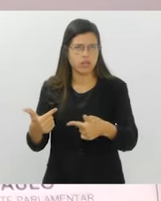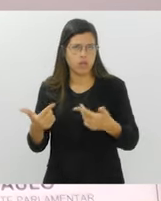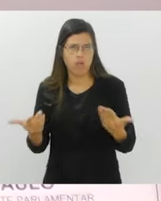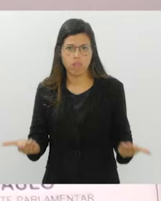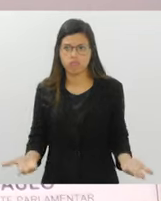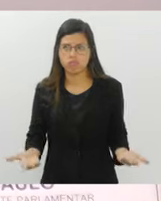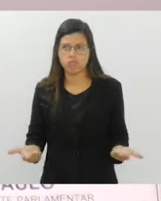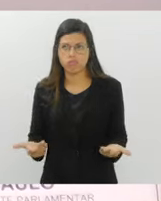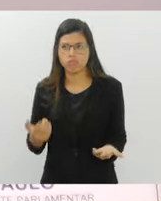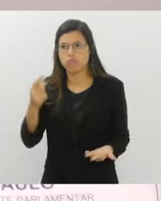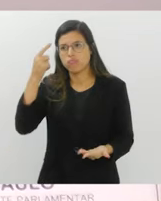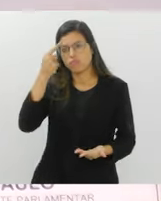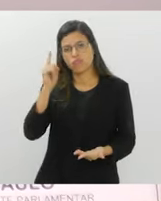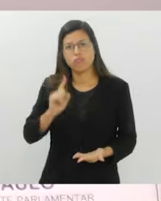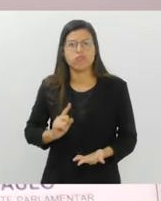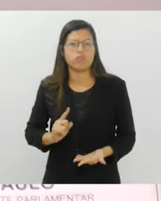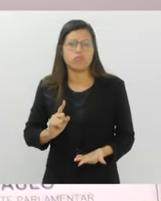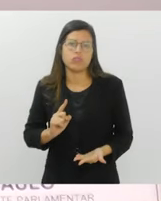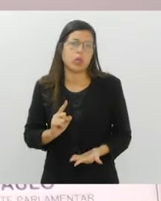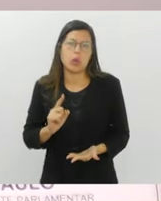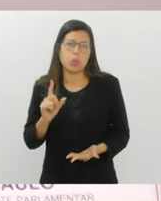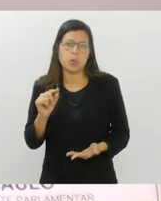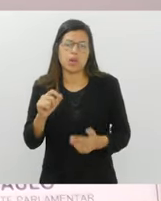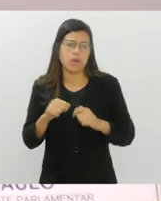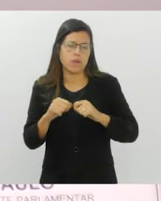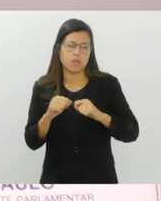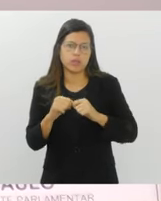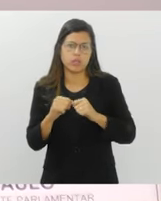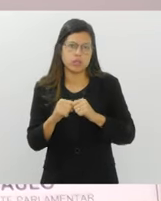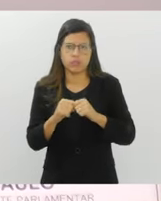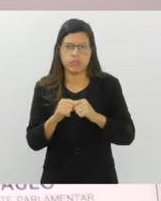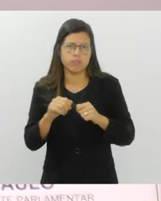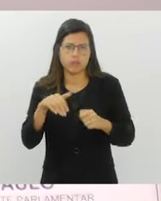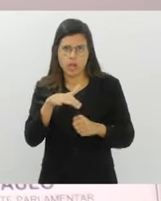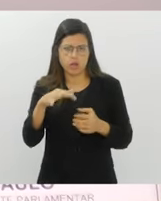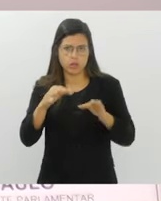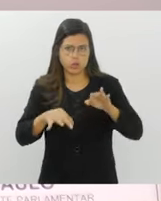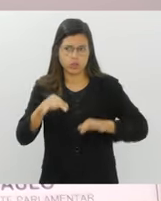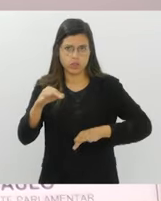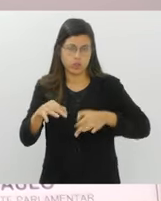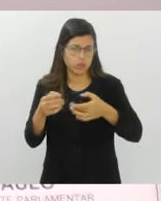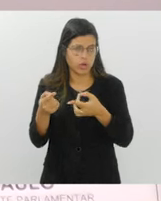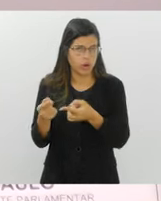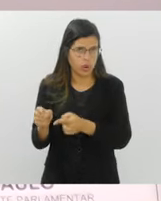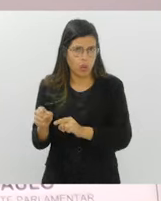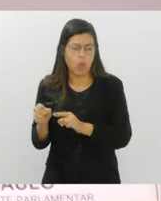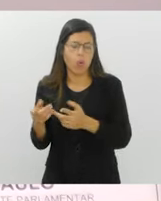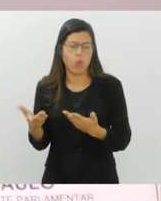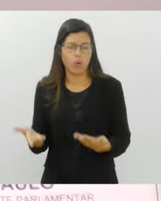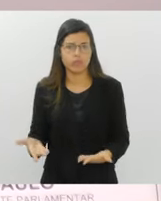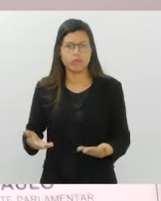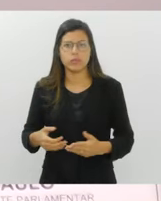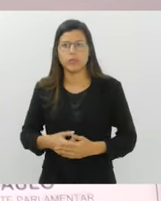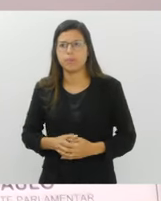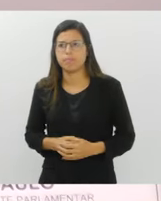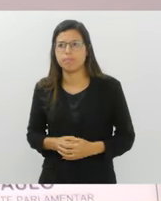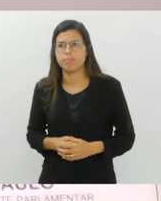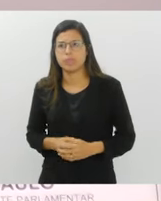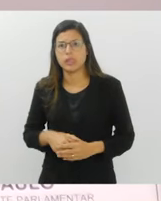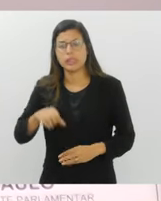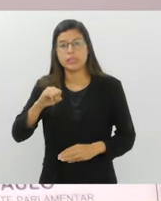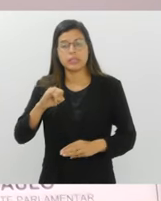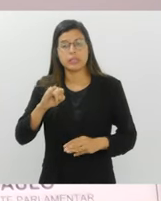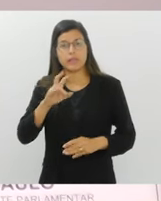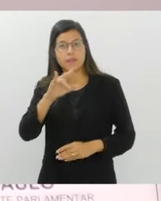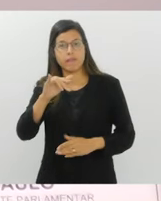encampação, não sei qual o instrumento jurídico que ele vai usar, qual o instrumento jurídico? Se isso vai